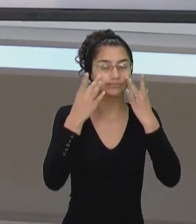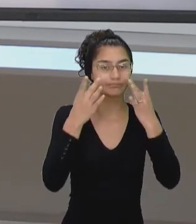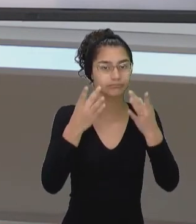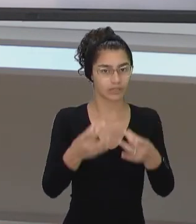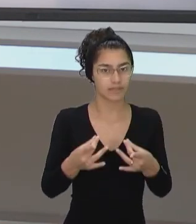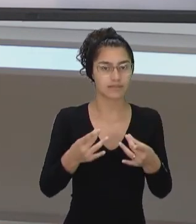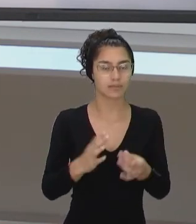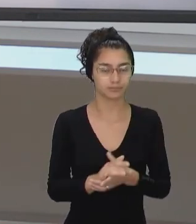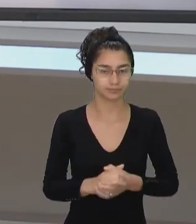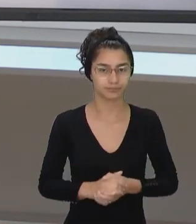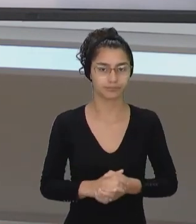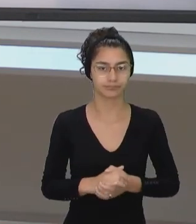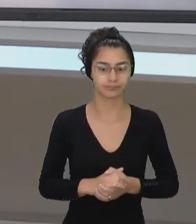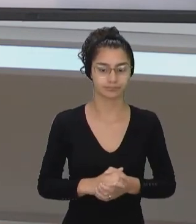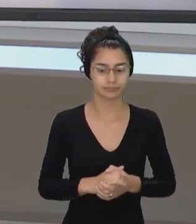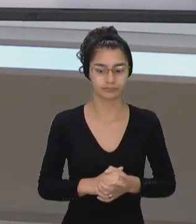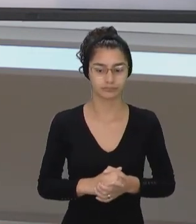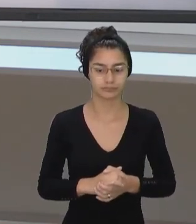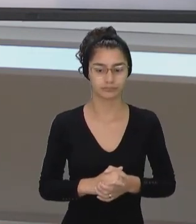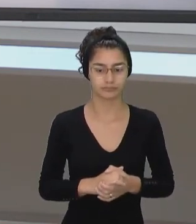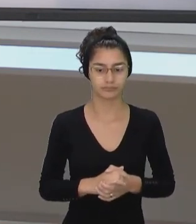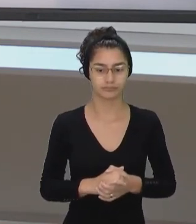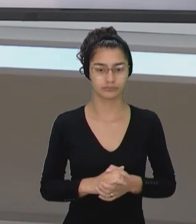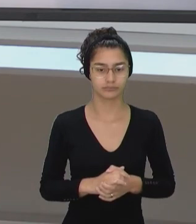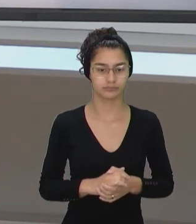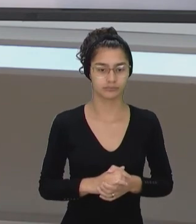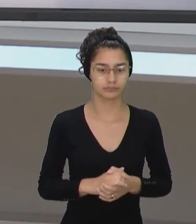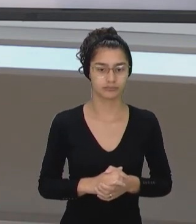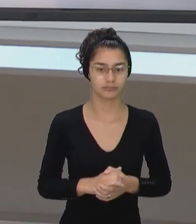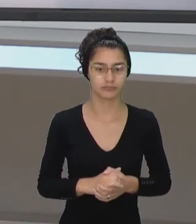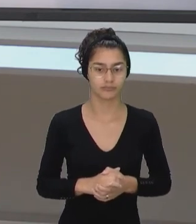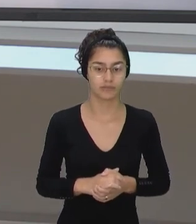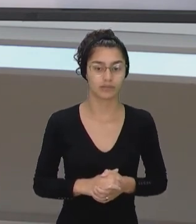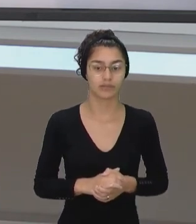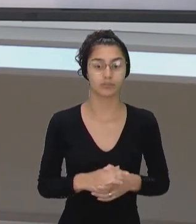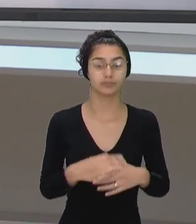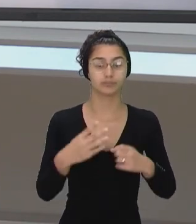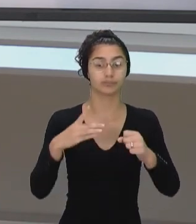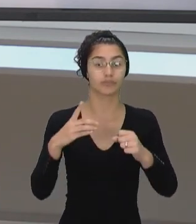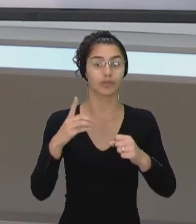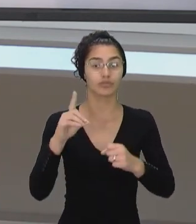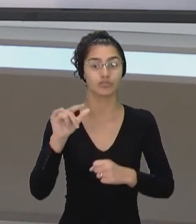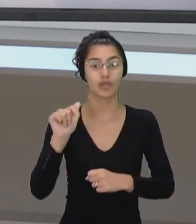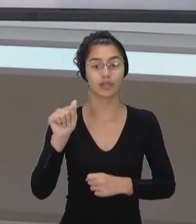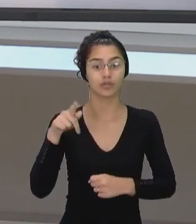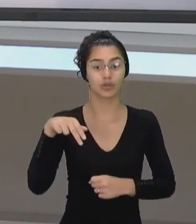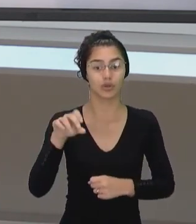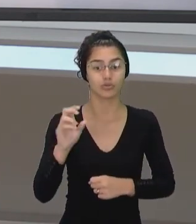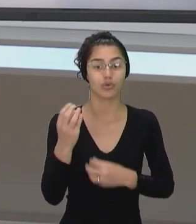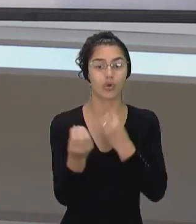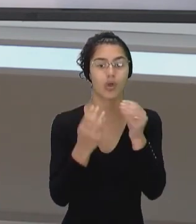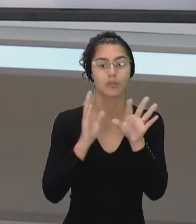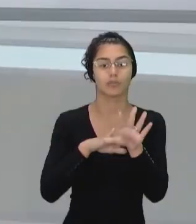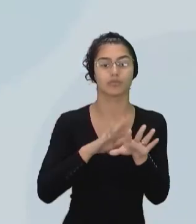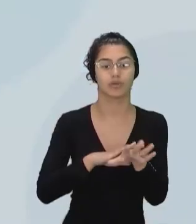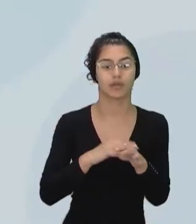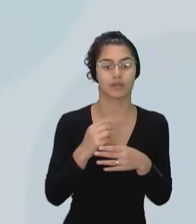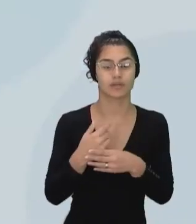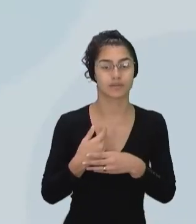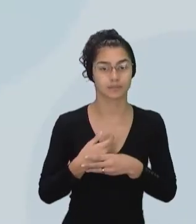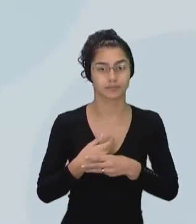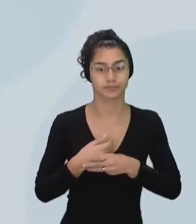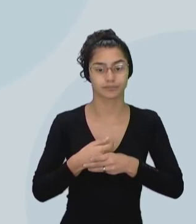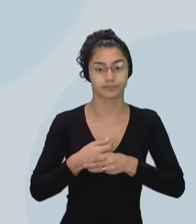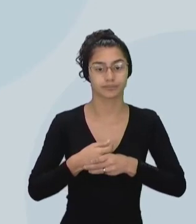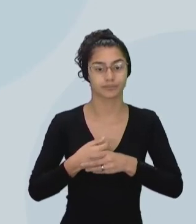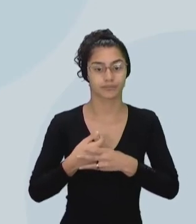muito prestar atenção nisso. E aí, diagnóstico, né? Como que a gente faz o diagnóstico?